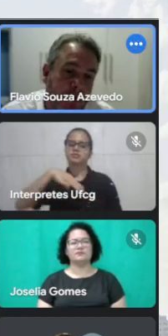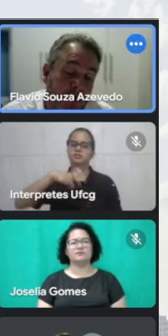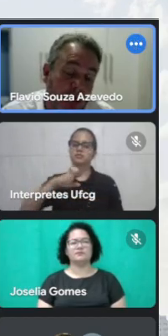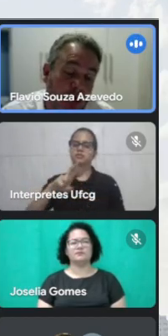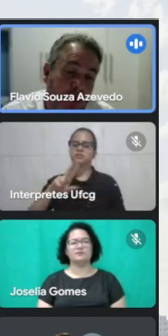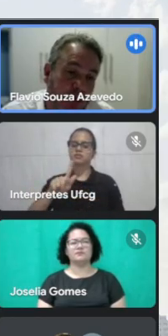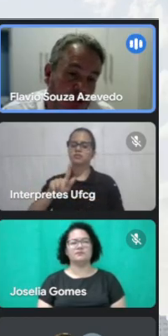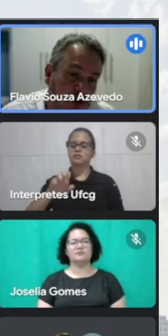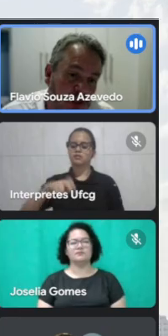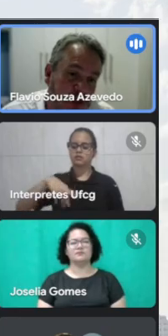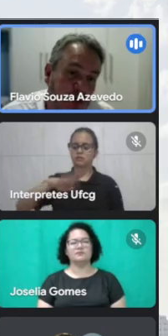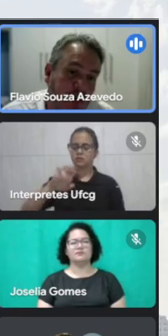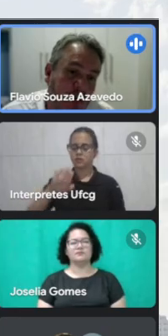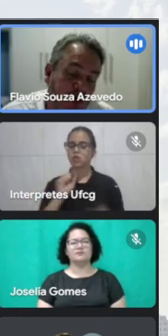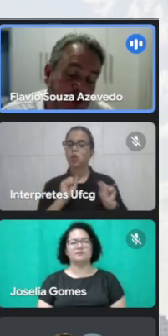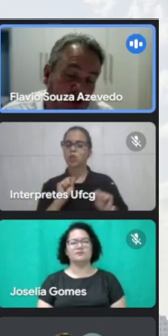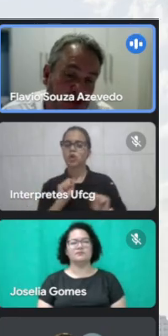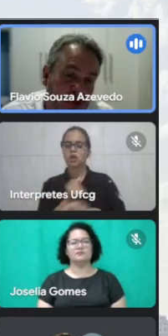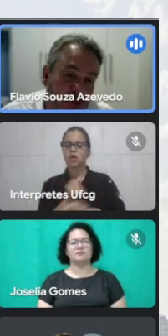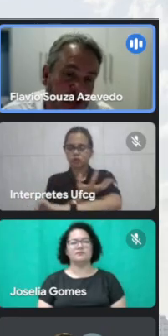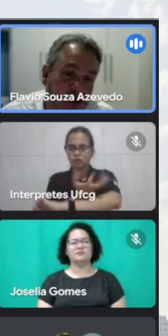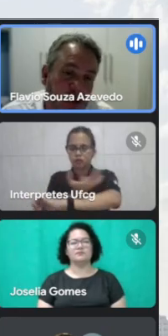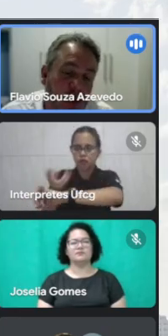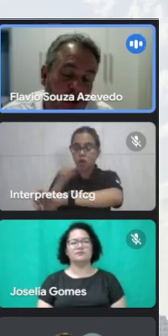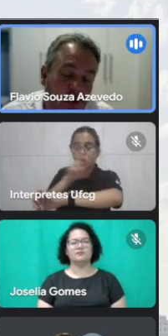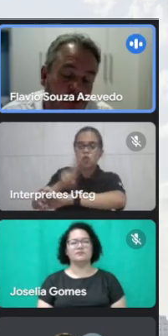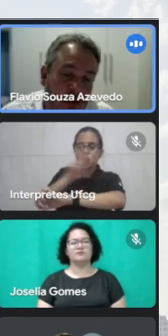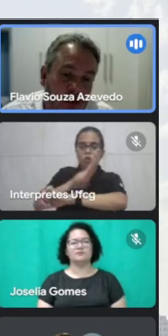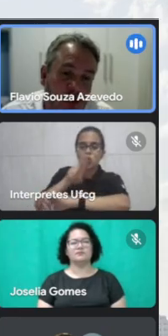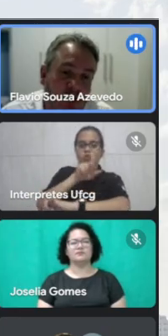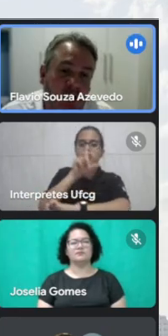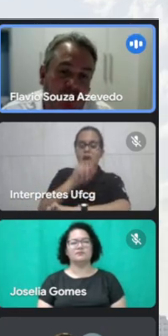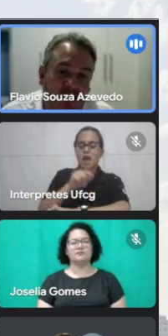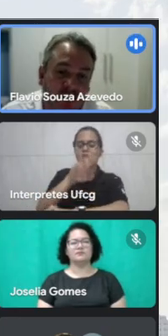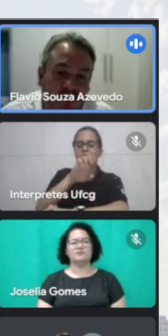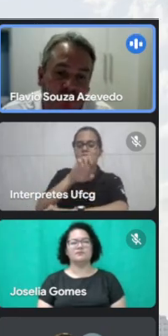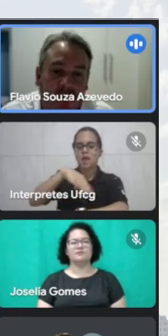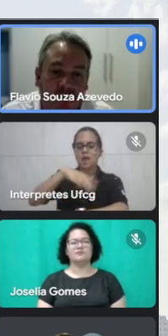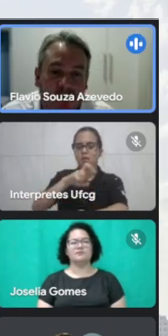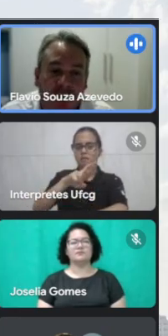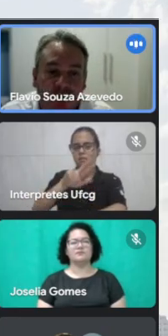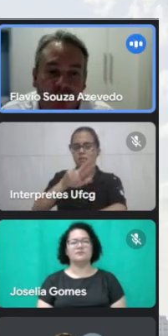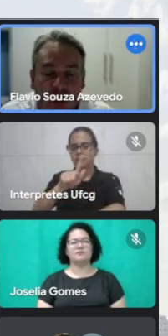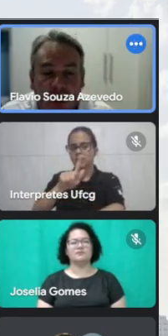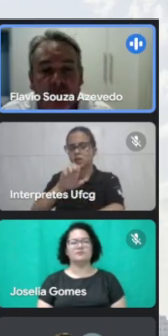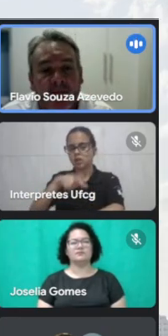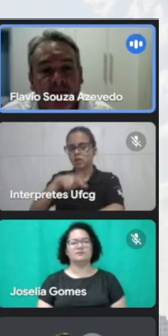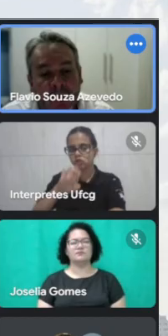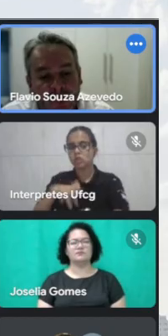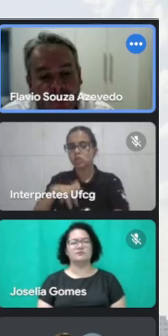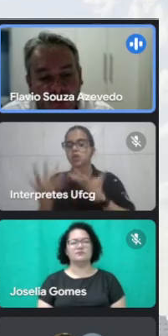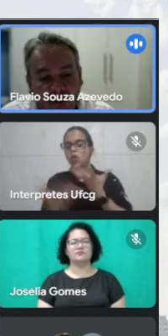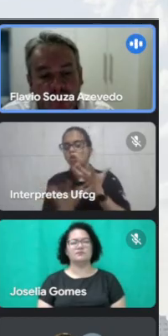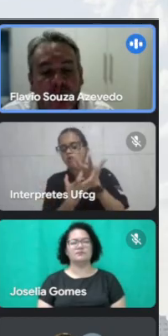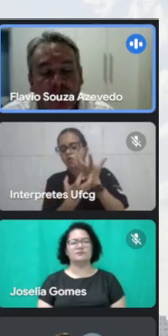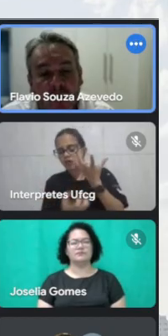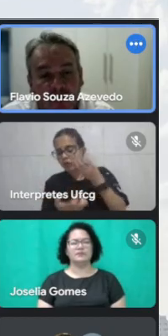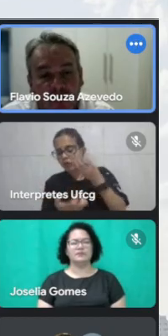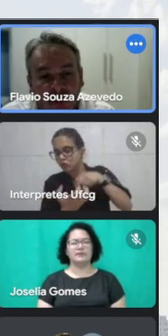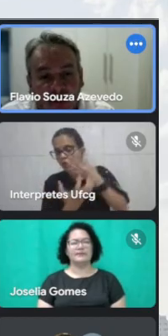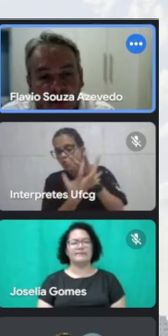a planta utilizada, né, a vegetação utilizada é uma macrófila emergente, então aquele filtro pode também ser considerado um